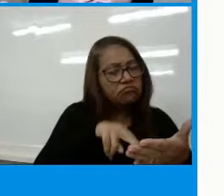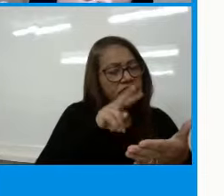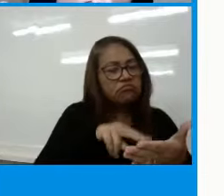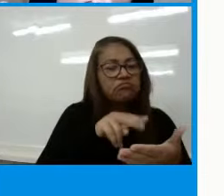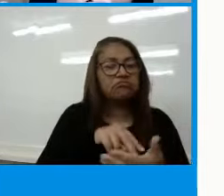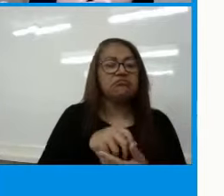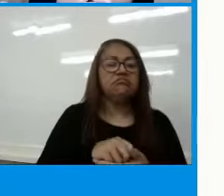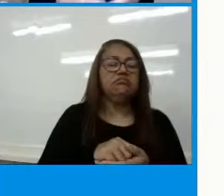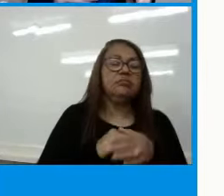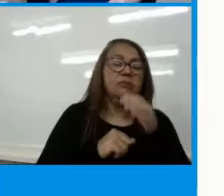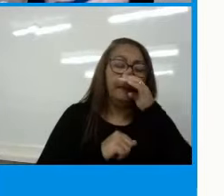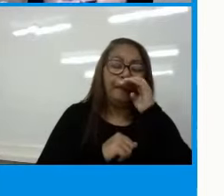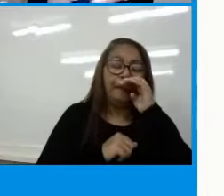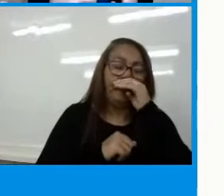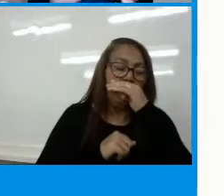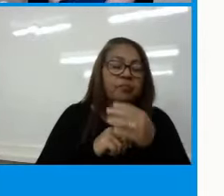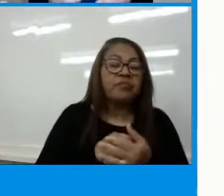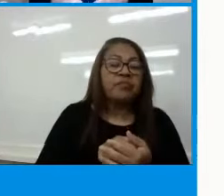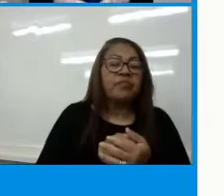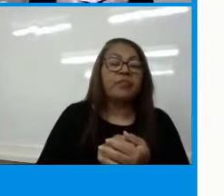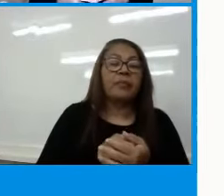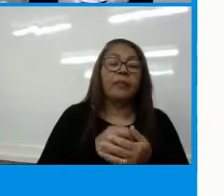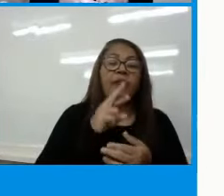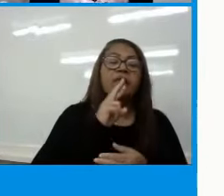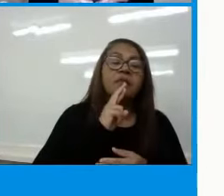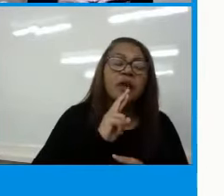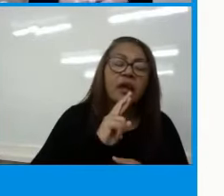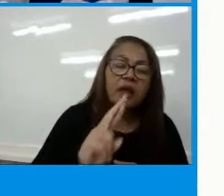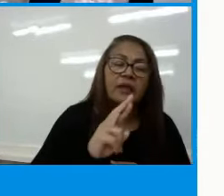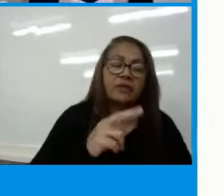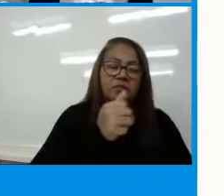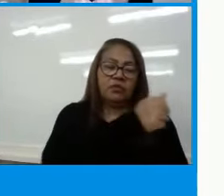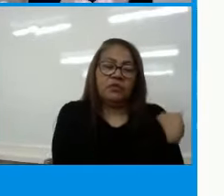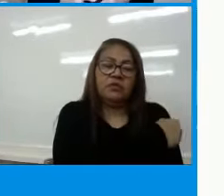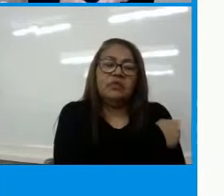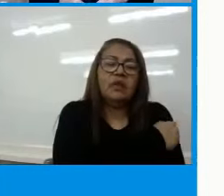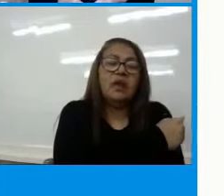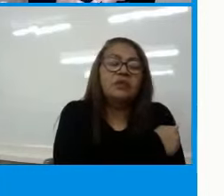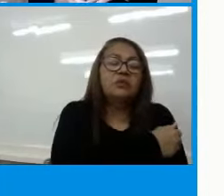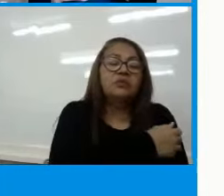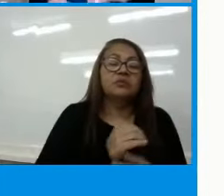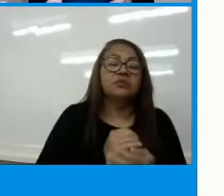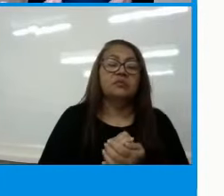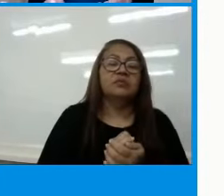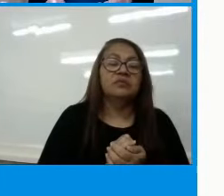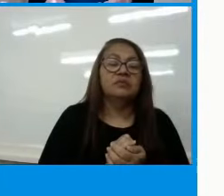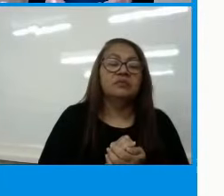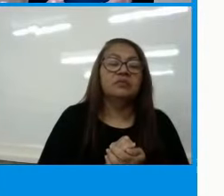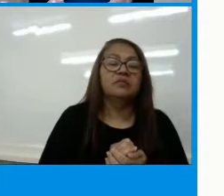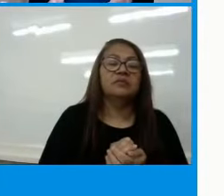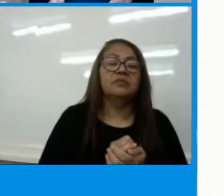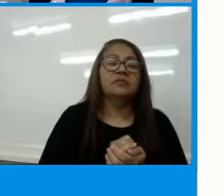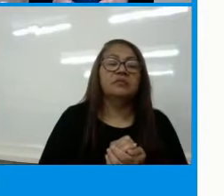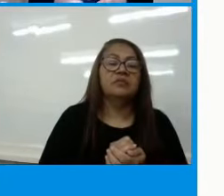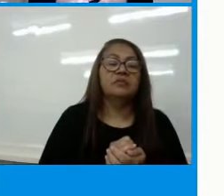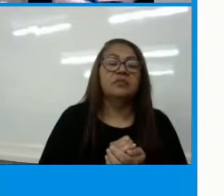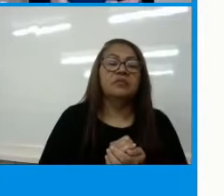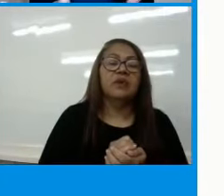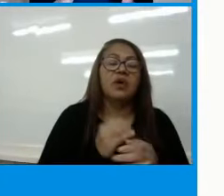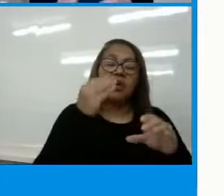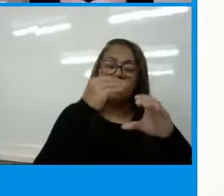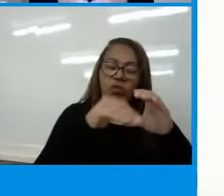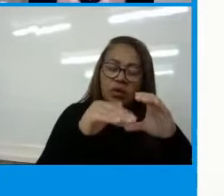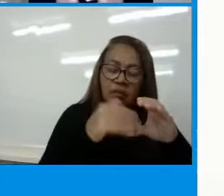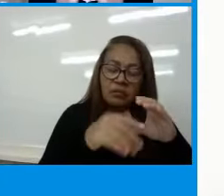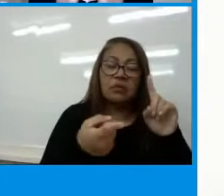já atualiza, já responde aos estudantes, mas é também, por meio da caixa de e-mail, uma das formas de você